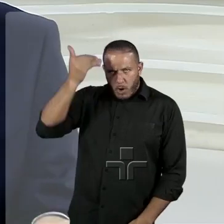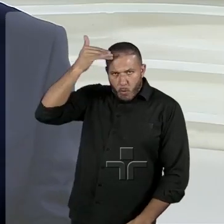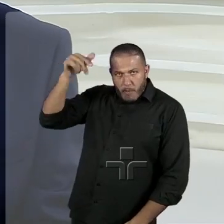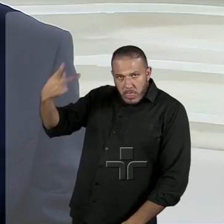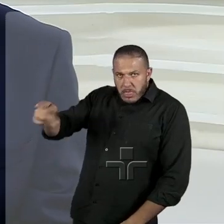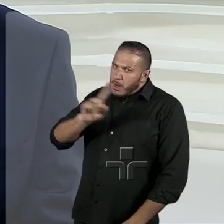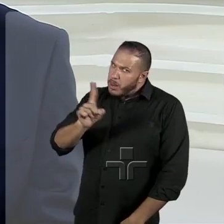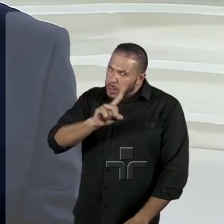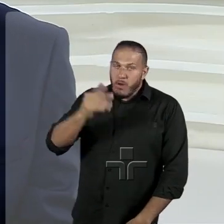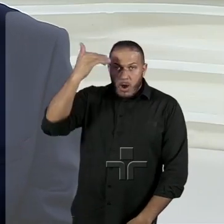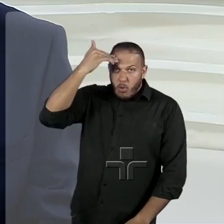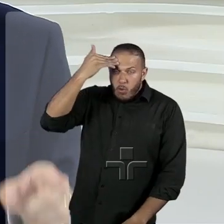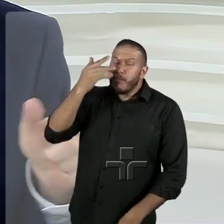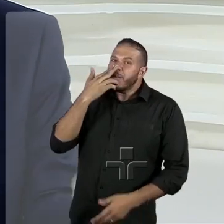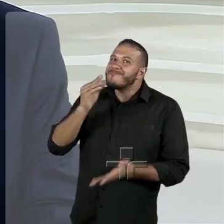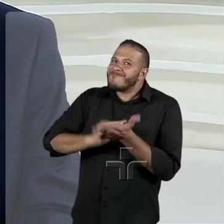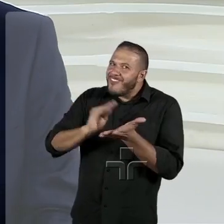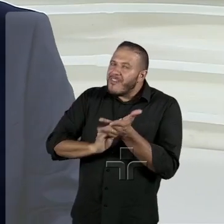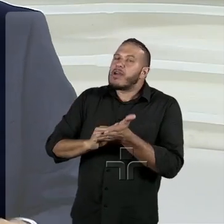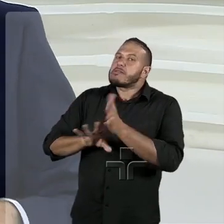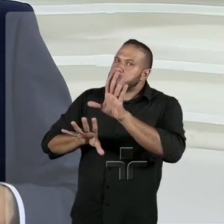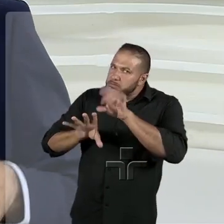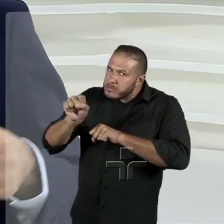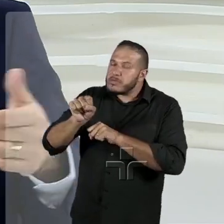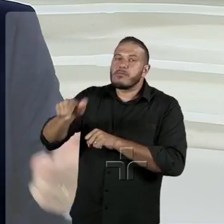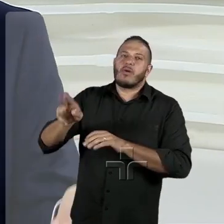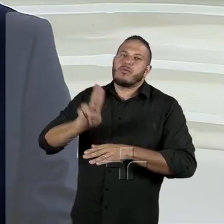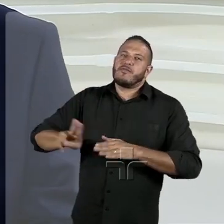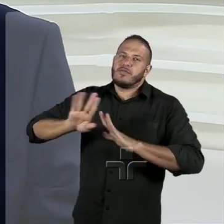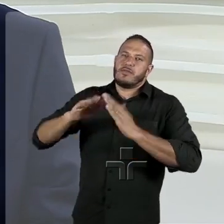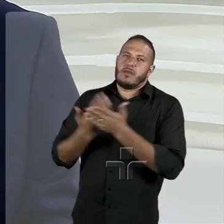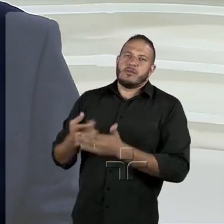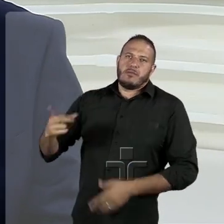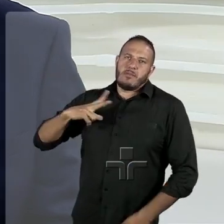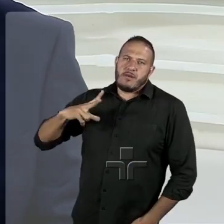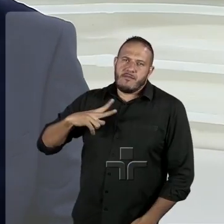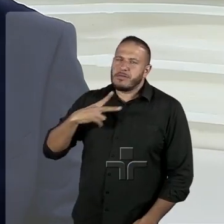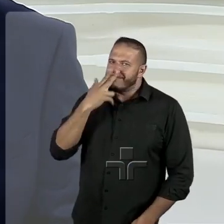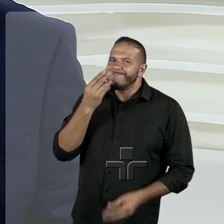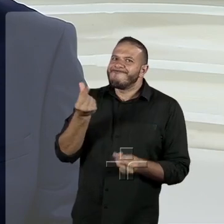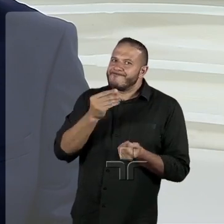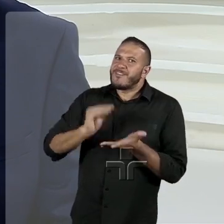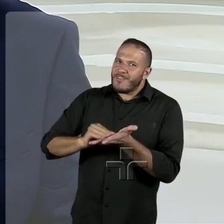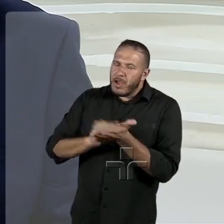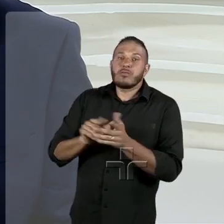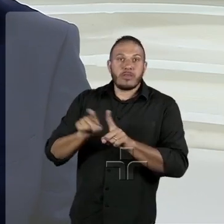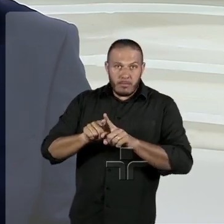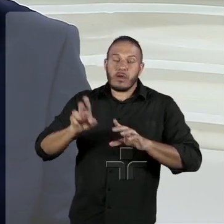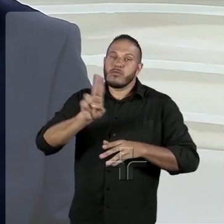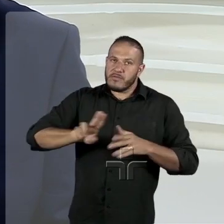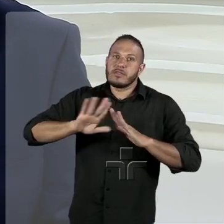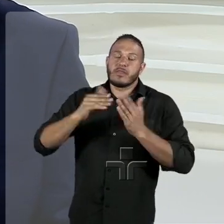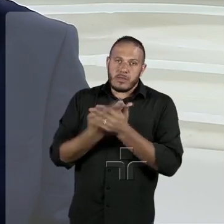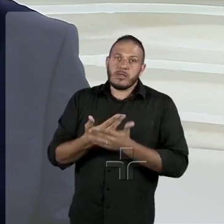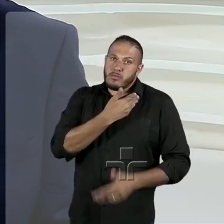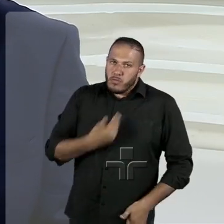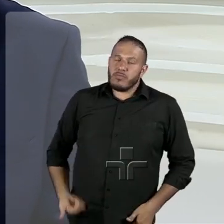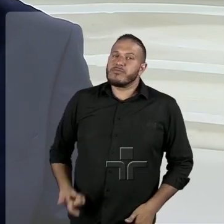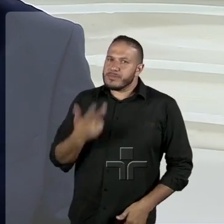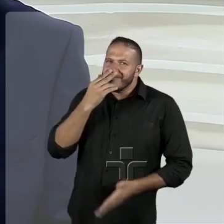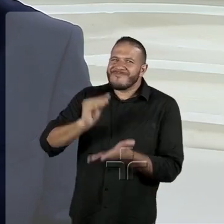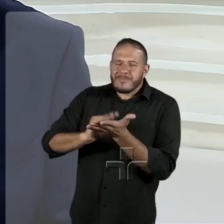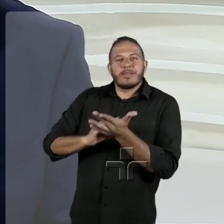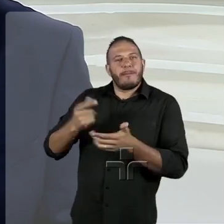da formação que a gente delegou para universidades privadas, que a gente faz nas nossas universidades públicas, e a gente precisa dar